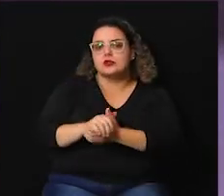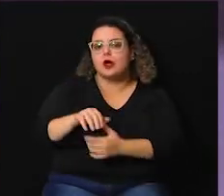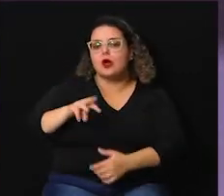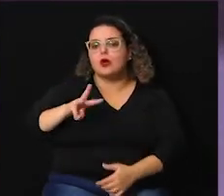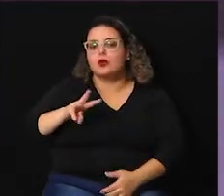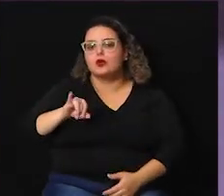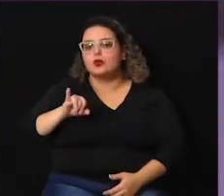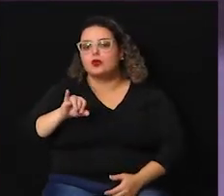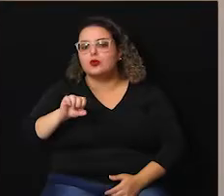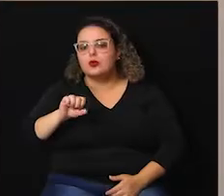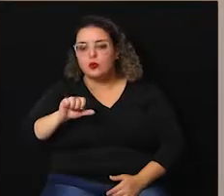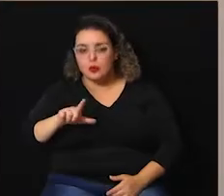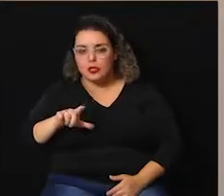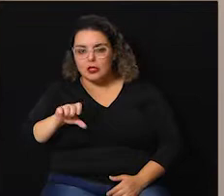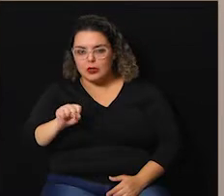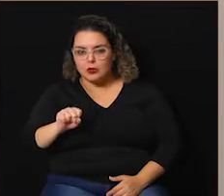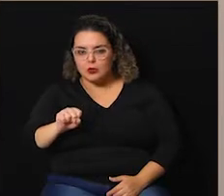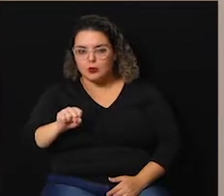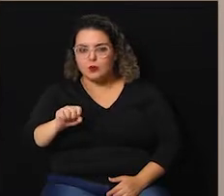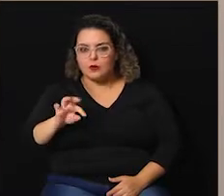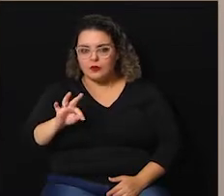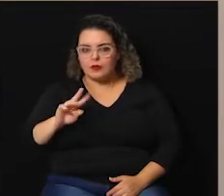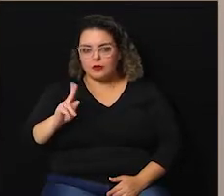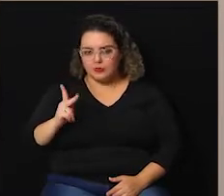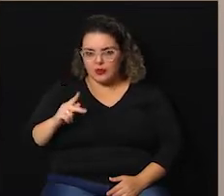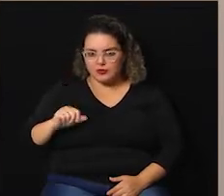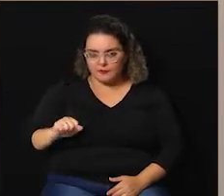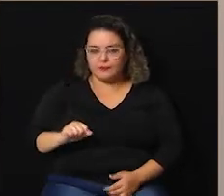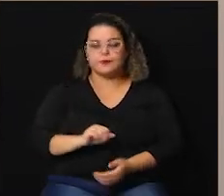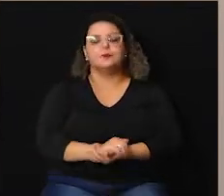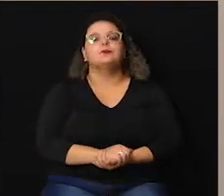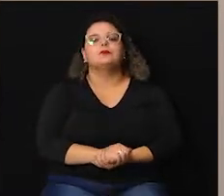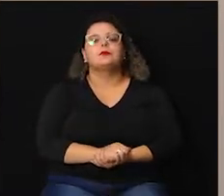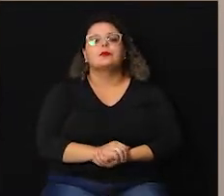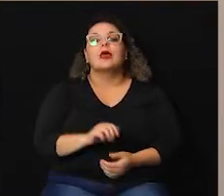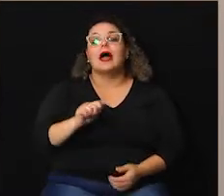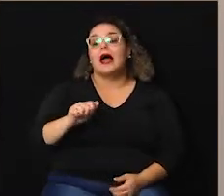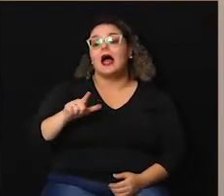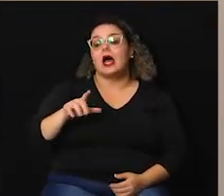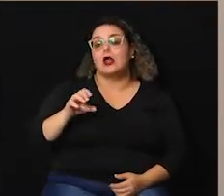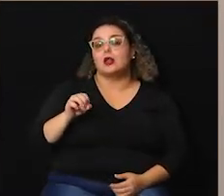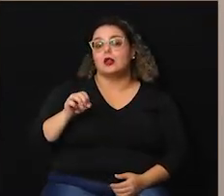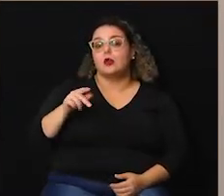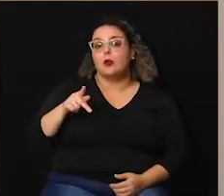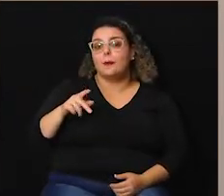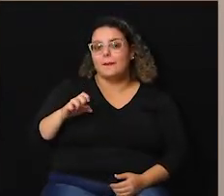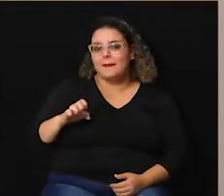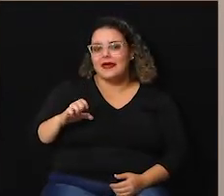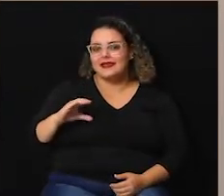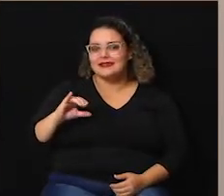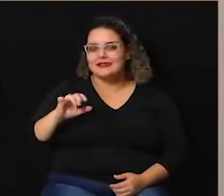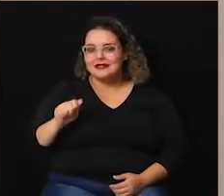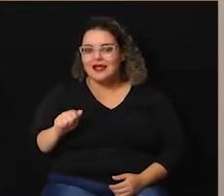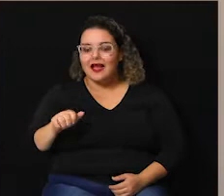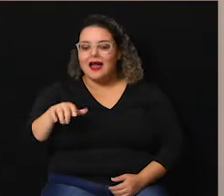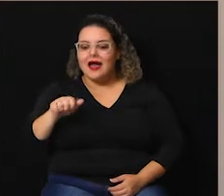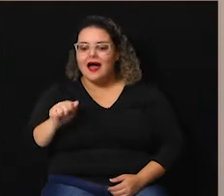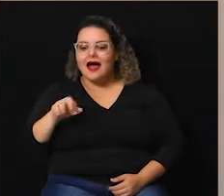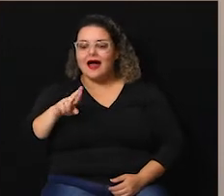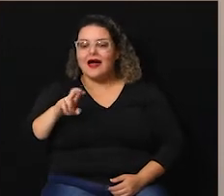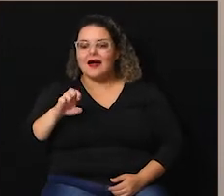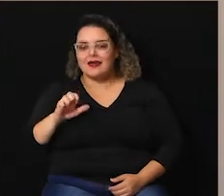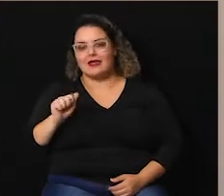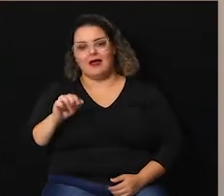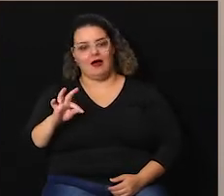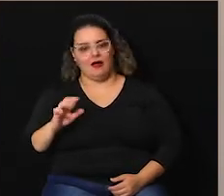a senhora Jada, né? O nome dessa alopecia chama-se alopecia areata, que é um tipo de